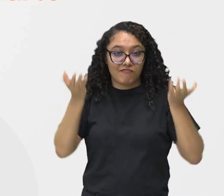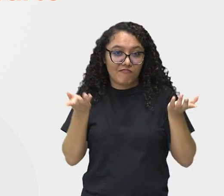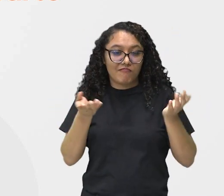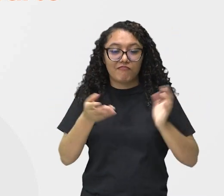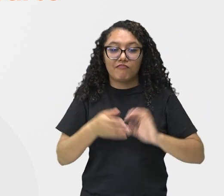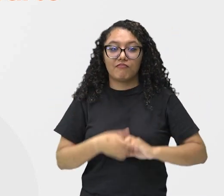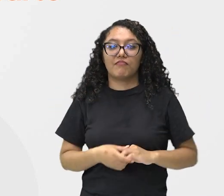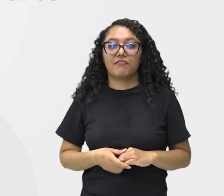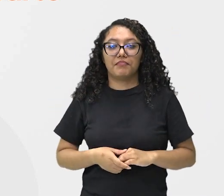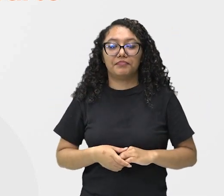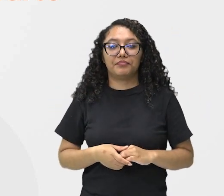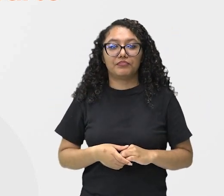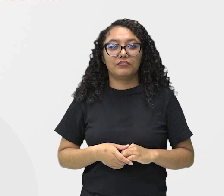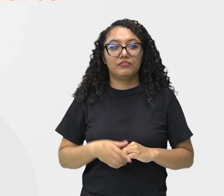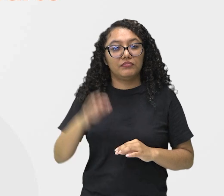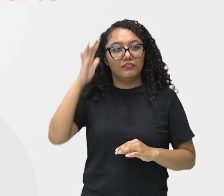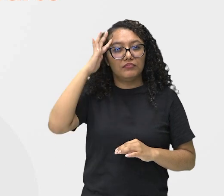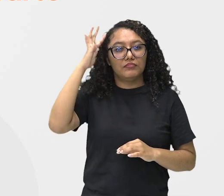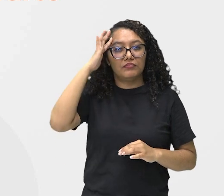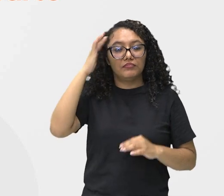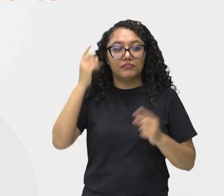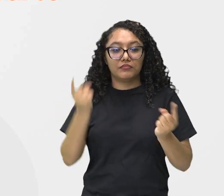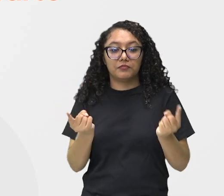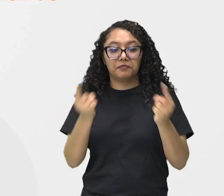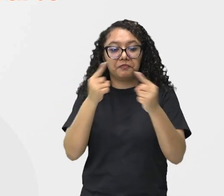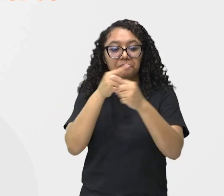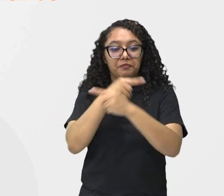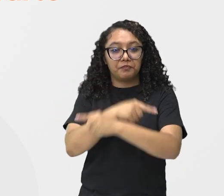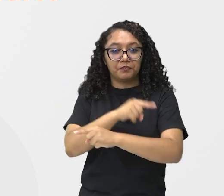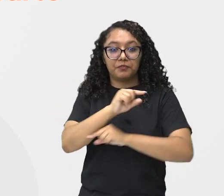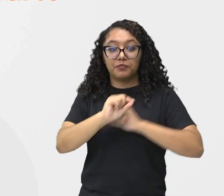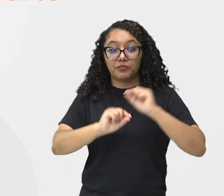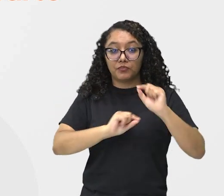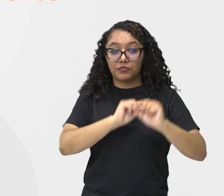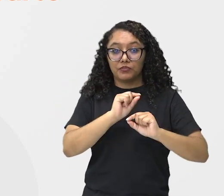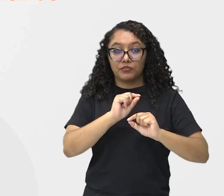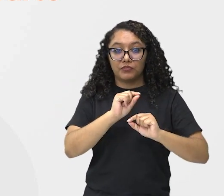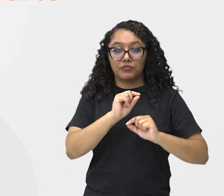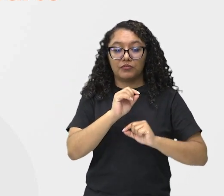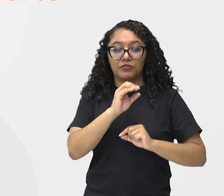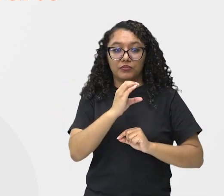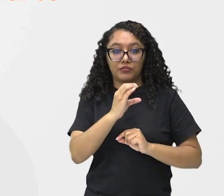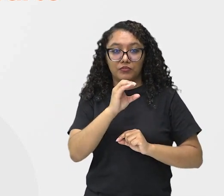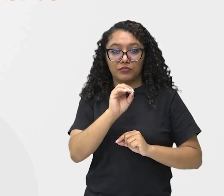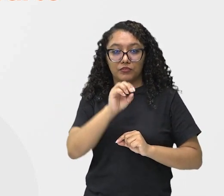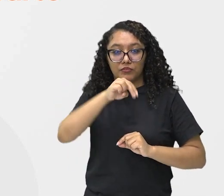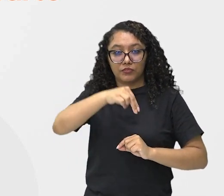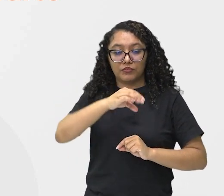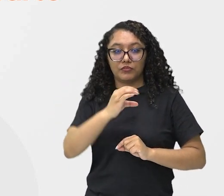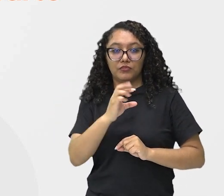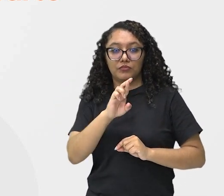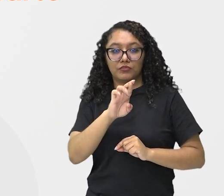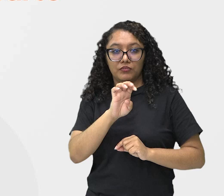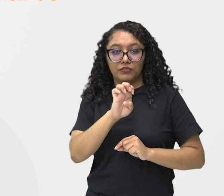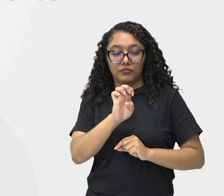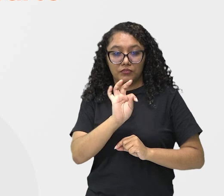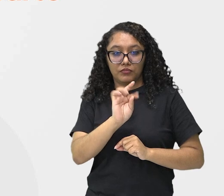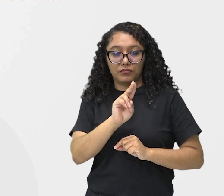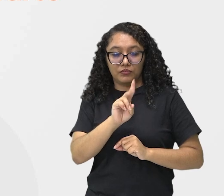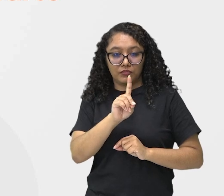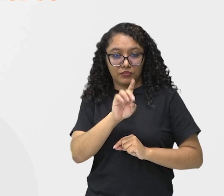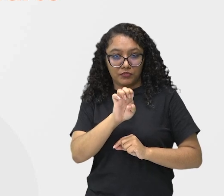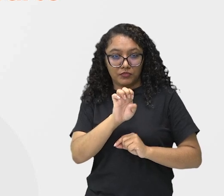imaginária ou fictícia está se contrapondo à concretude, certo? Então, é